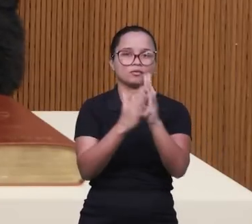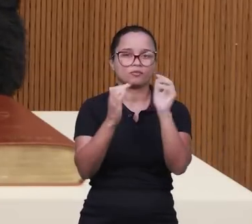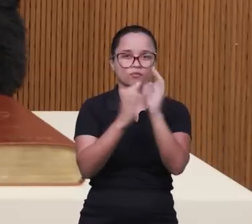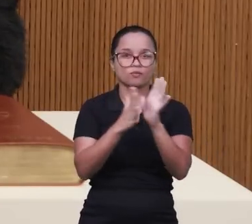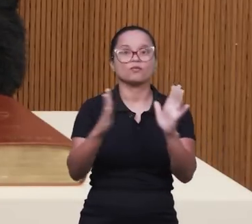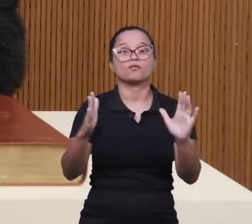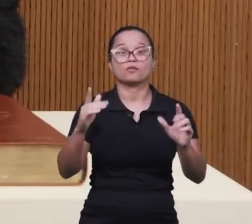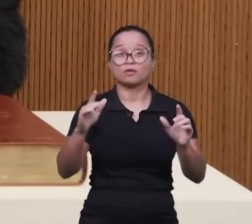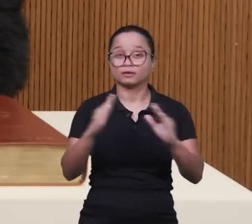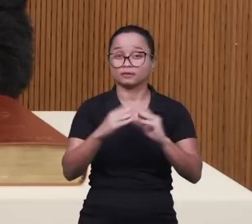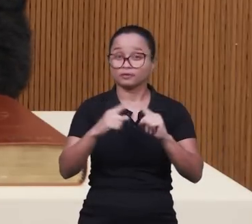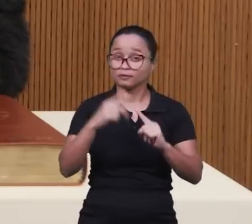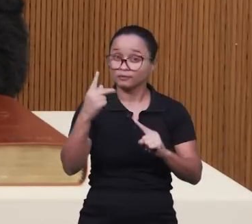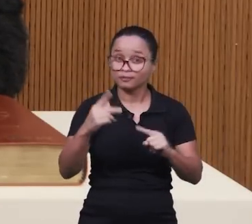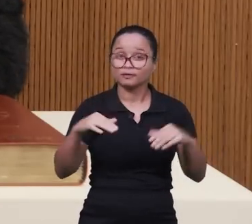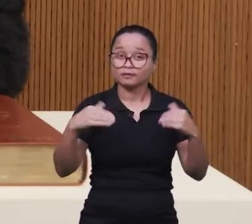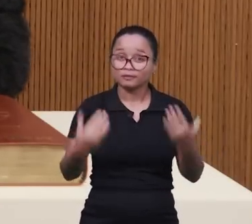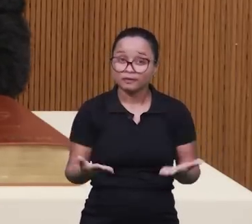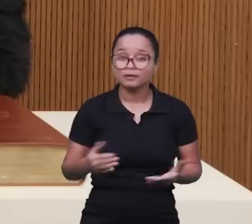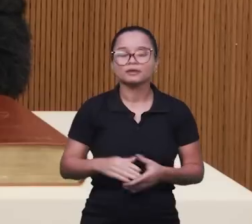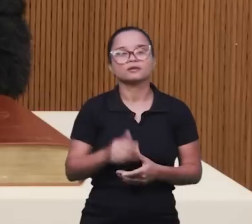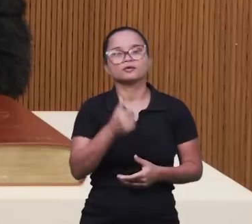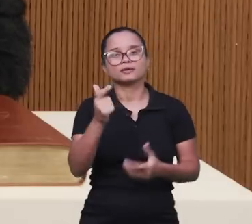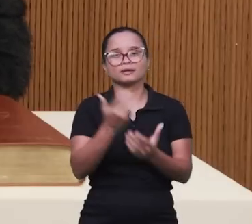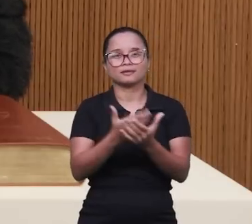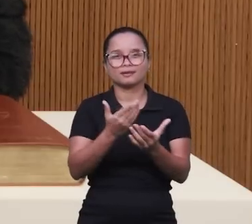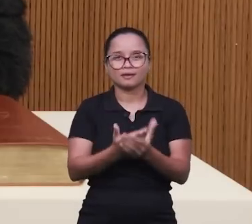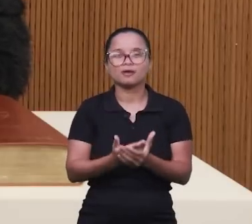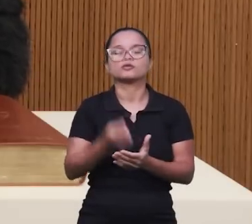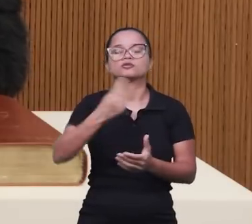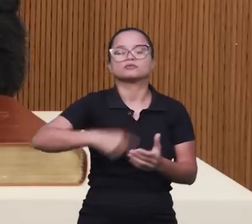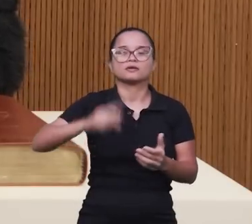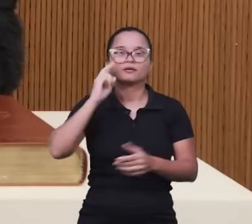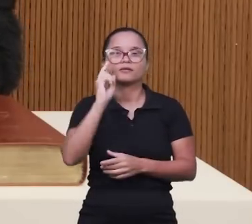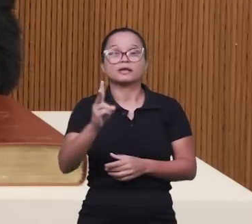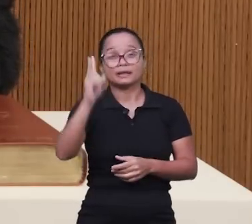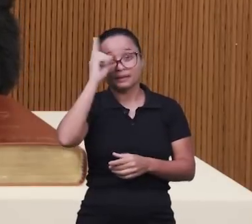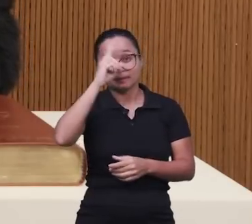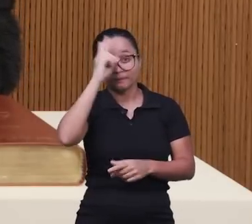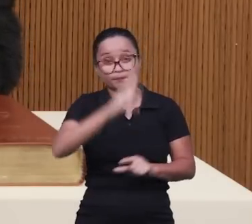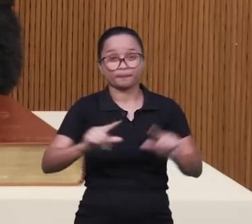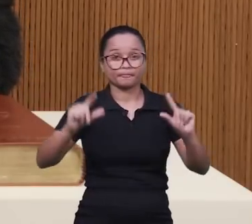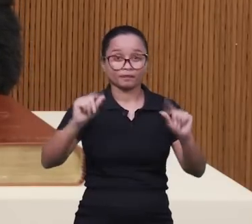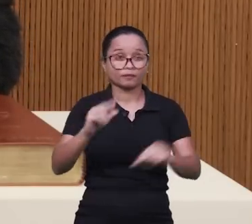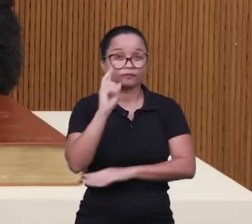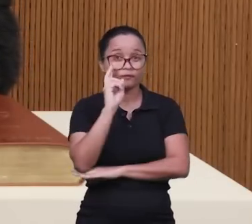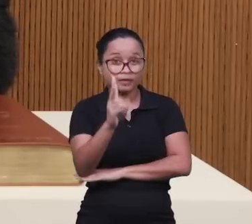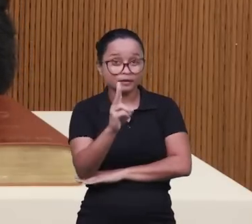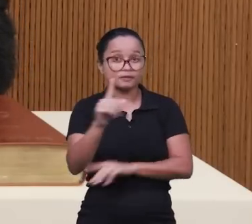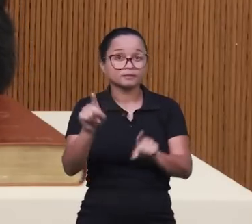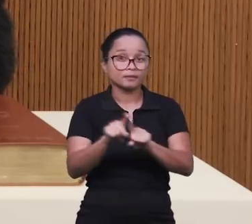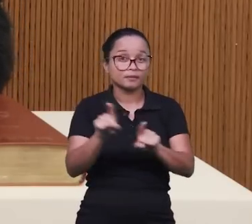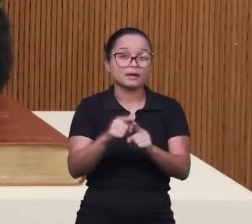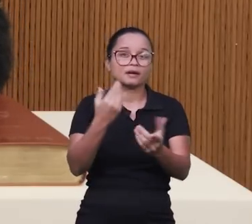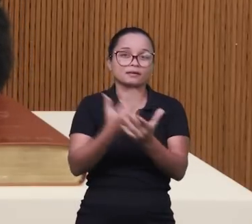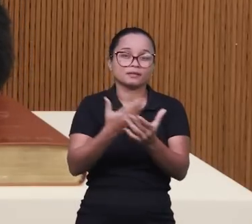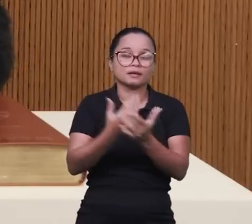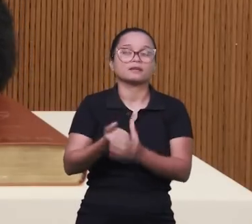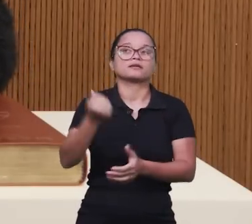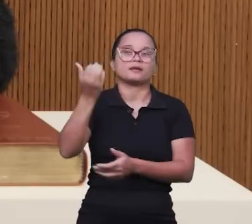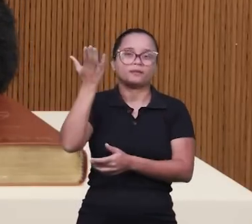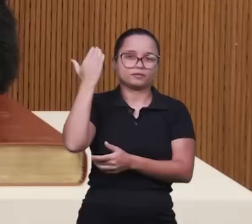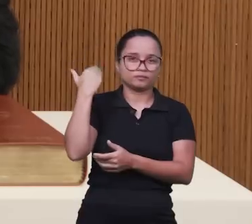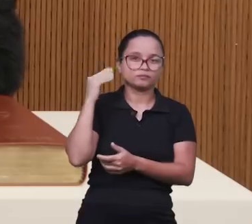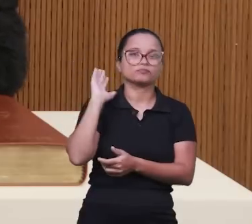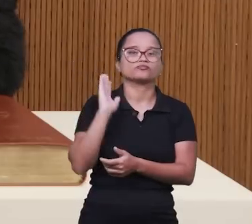sua igreja. Assistam às nossas próximas aulas e lembrem-se sempre de assistir as que já estão lá na